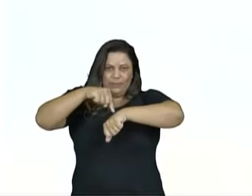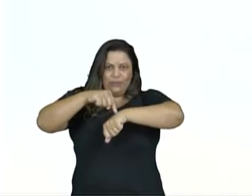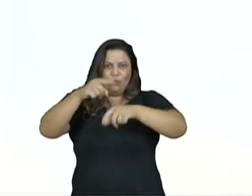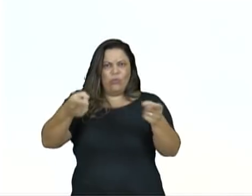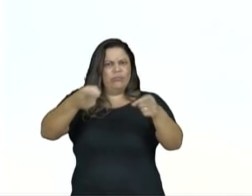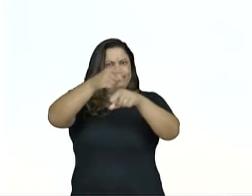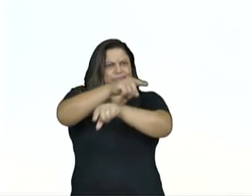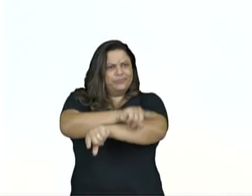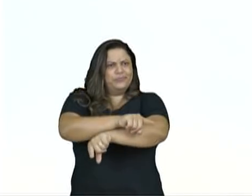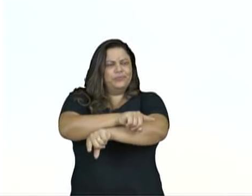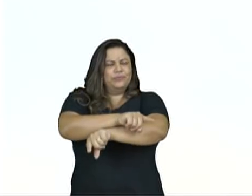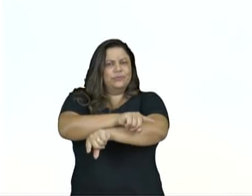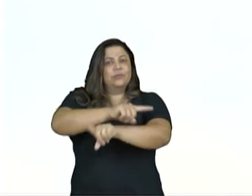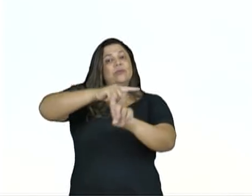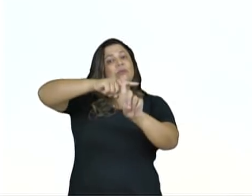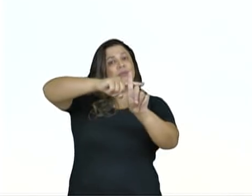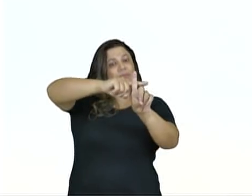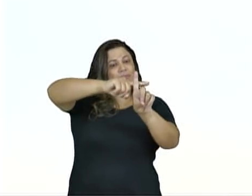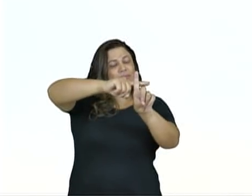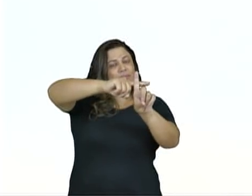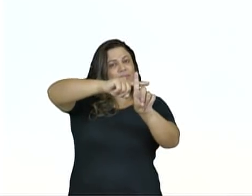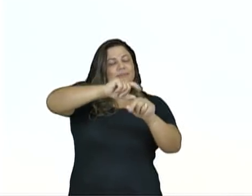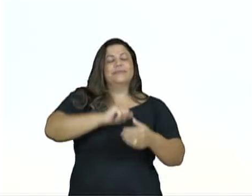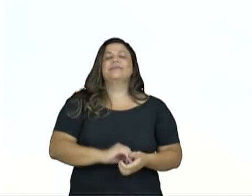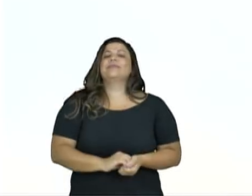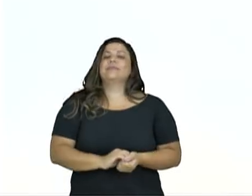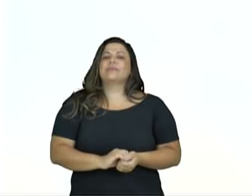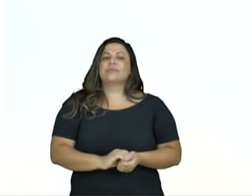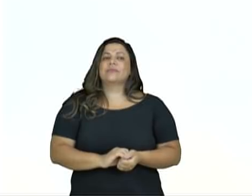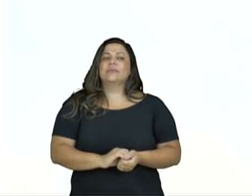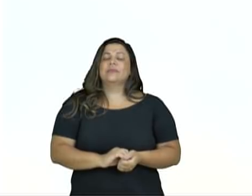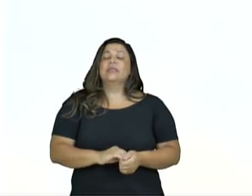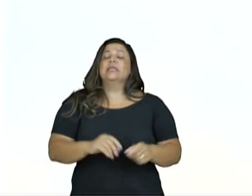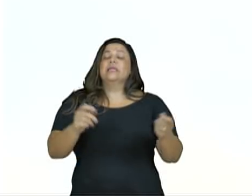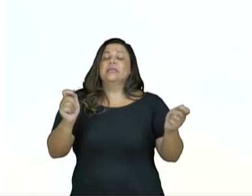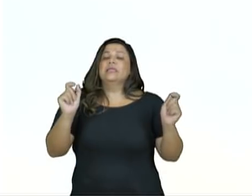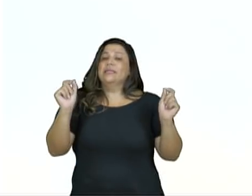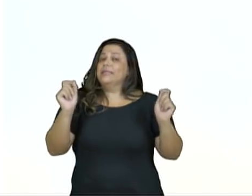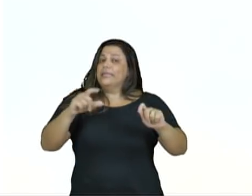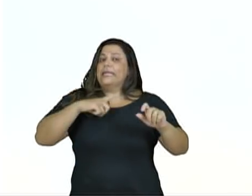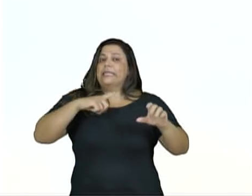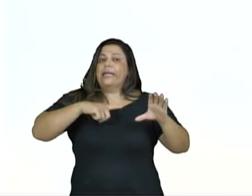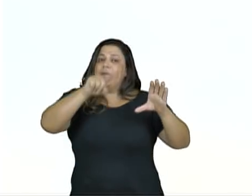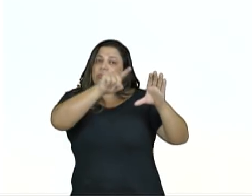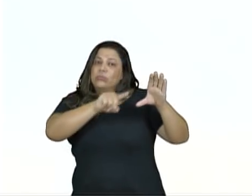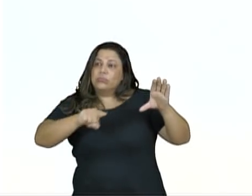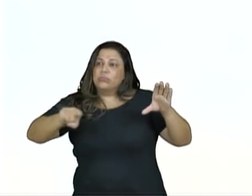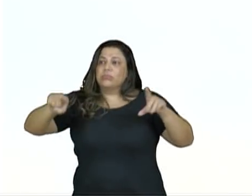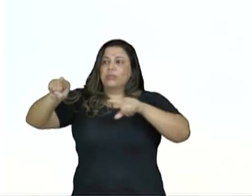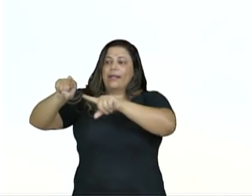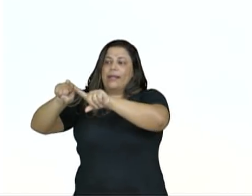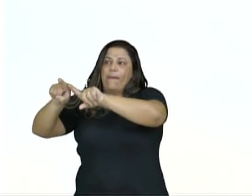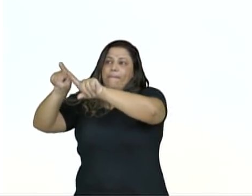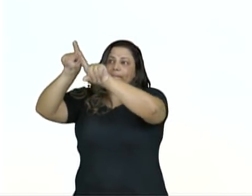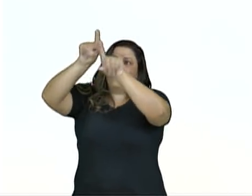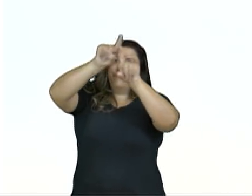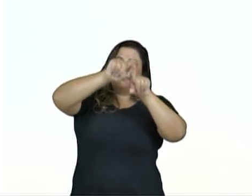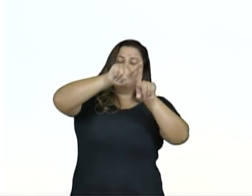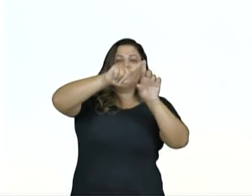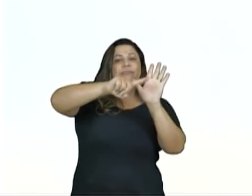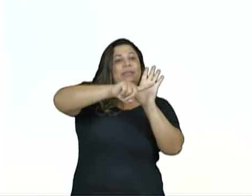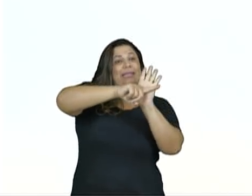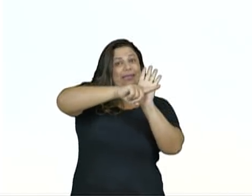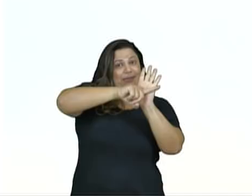dos ângulos são positivos. No sentido horário, nós teremos aí o sinal que é